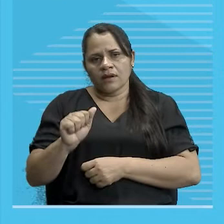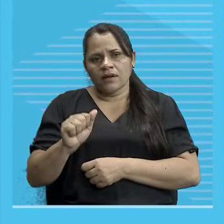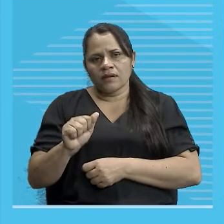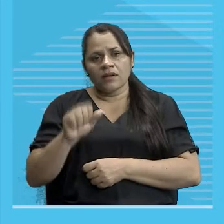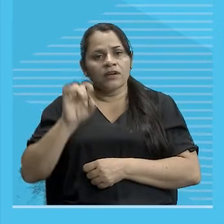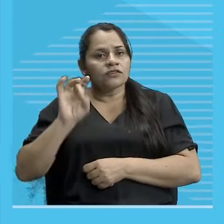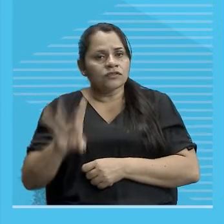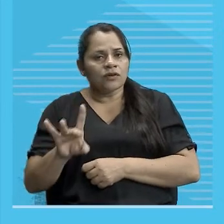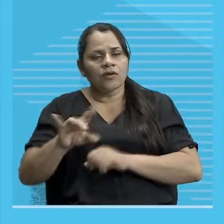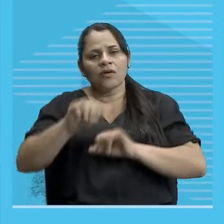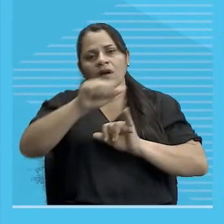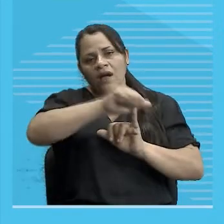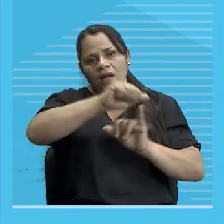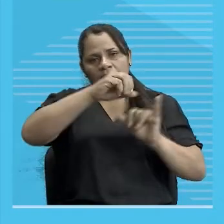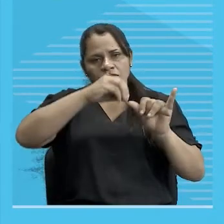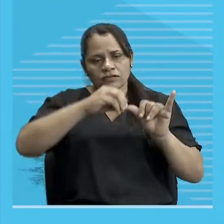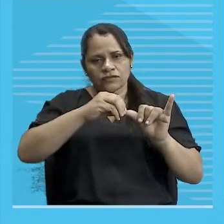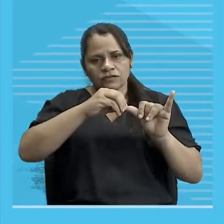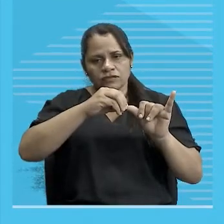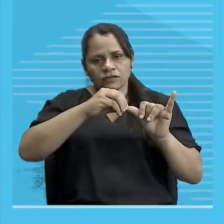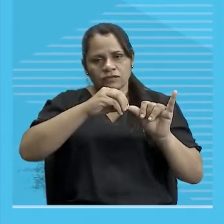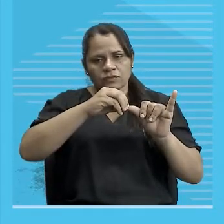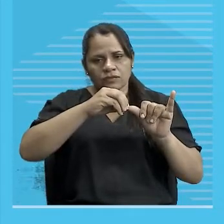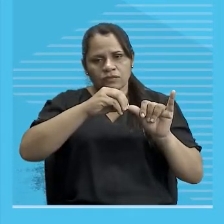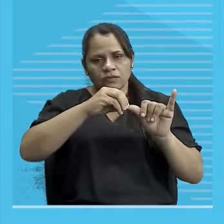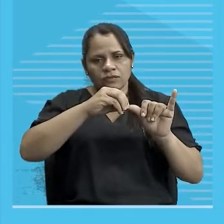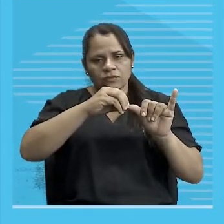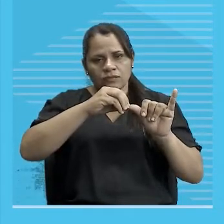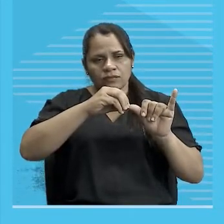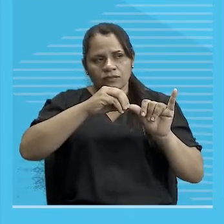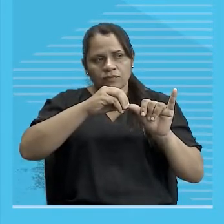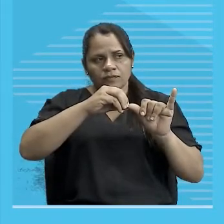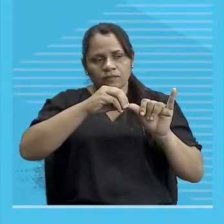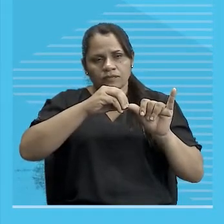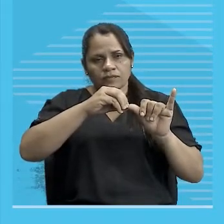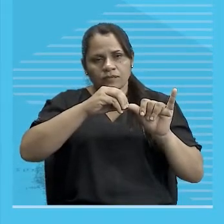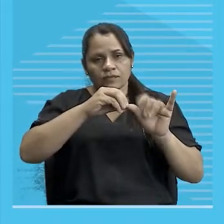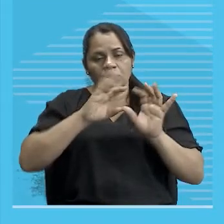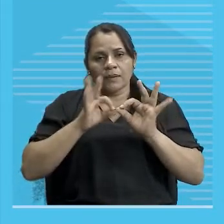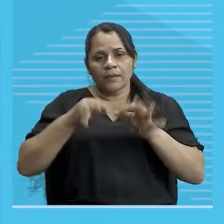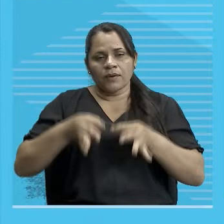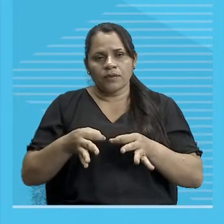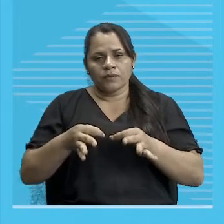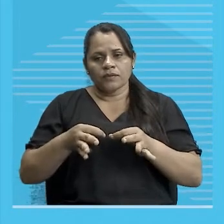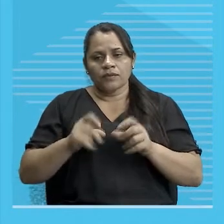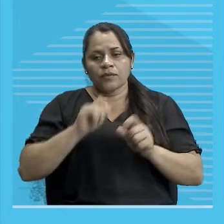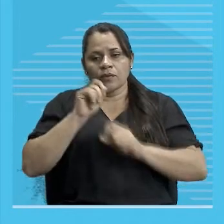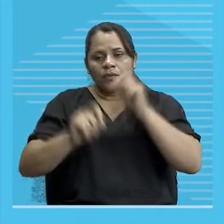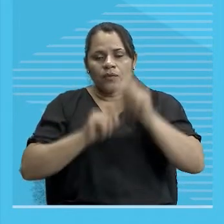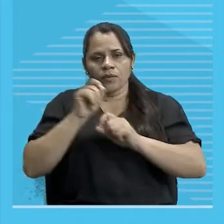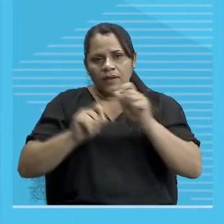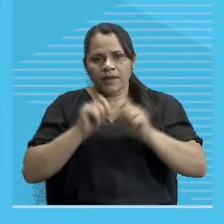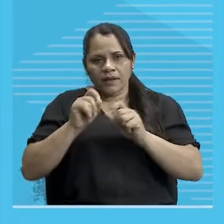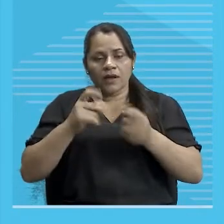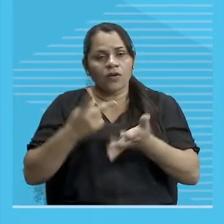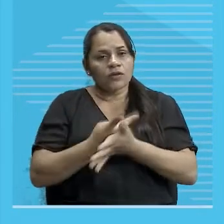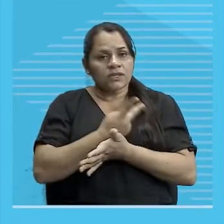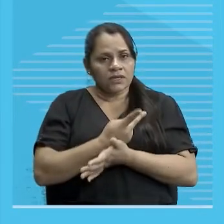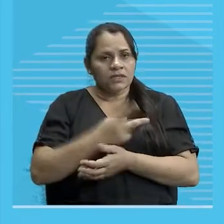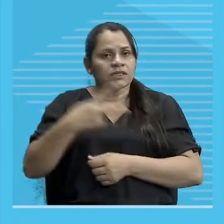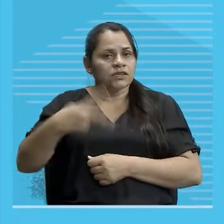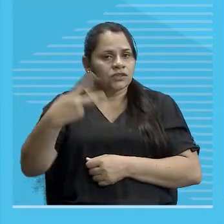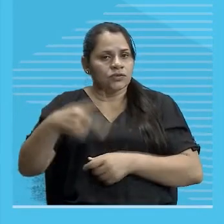visualiza aquelas condições de que eu falei para vocês ainda há pouco. Pronto. O que, que ocorre aí nessas duas orações?